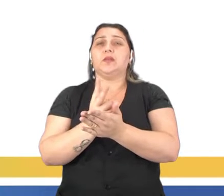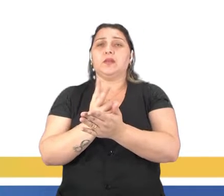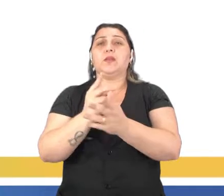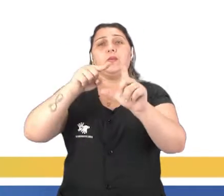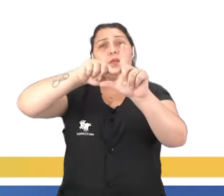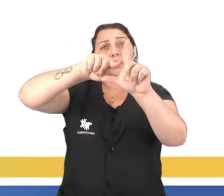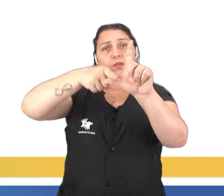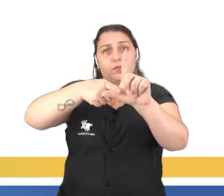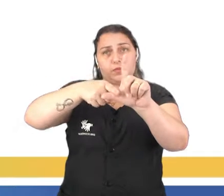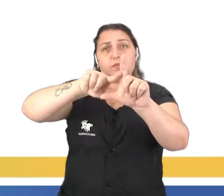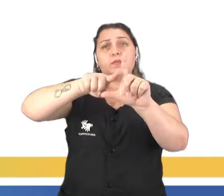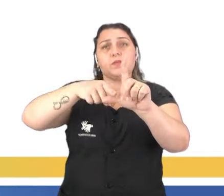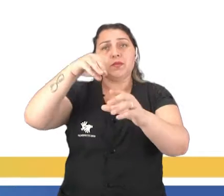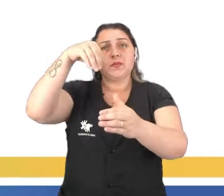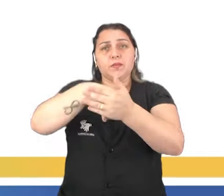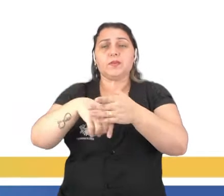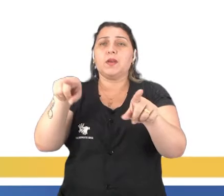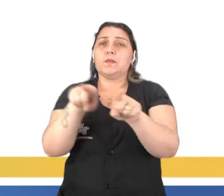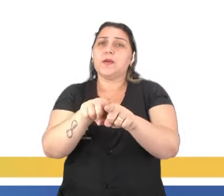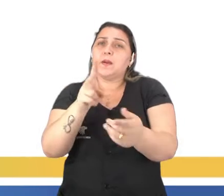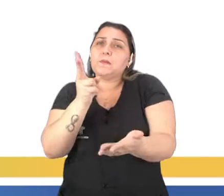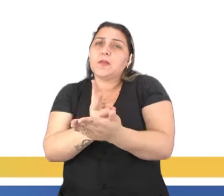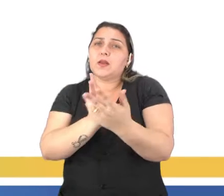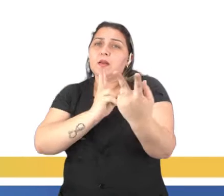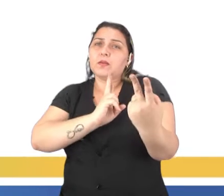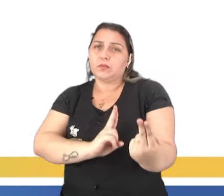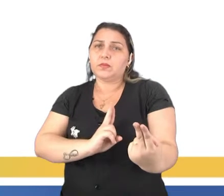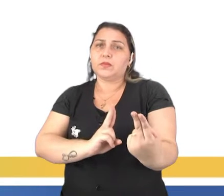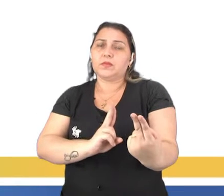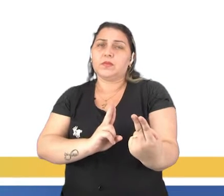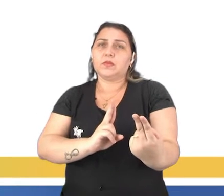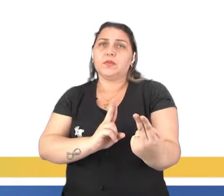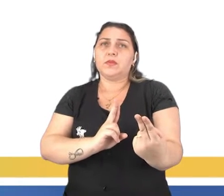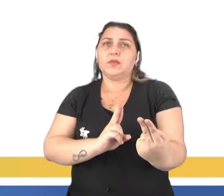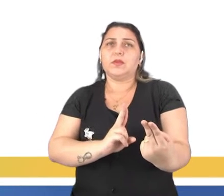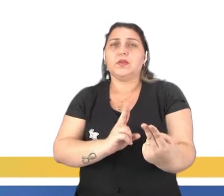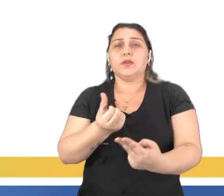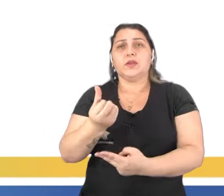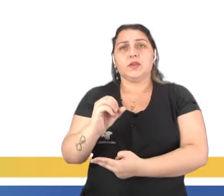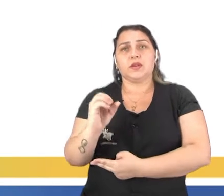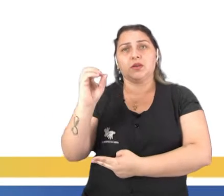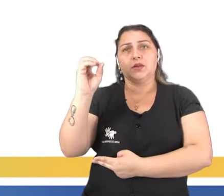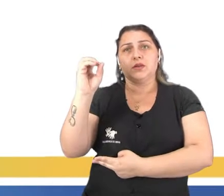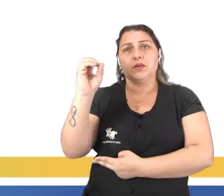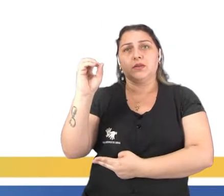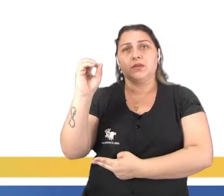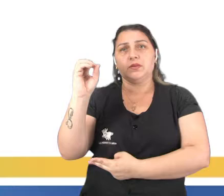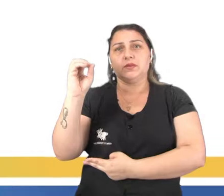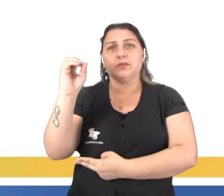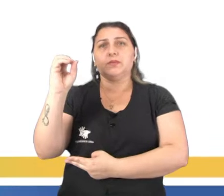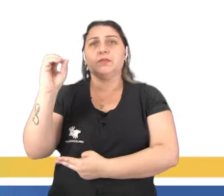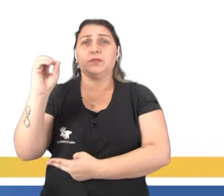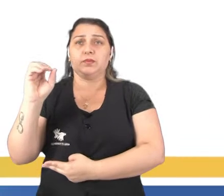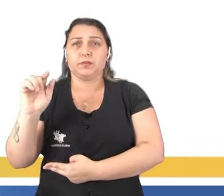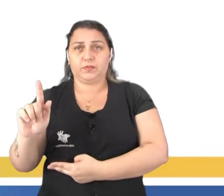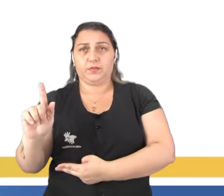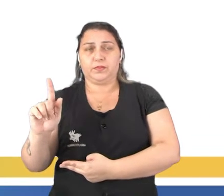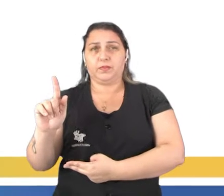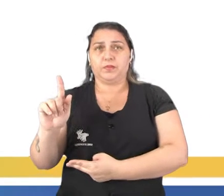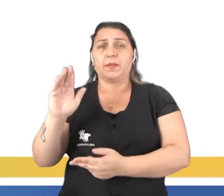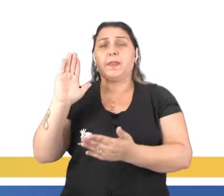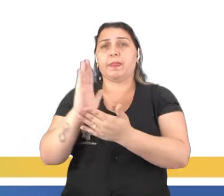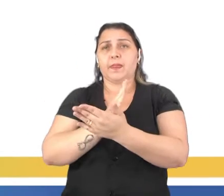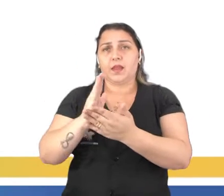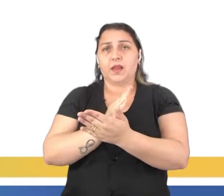ângulos internos também possuem a mesma medida, que no caso é 60 graus. Então, nós temos aí